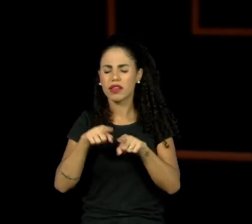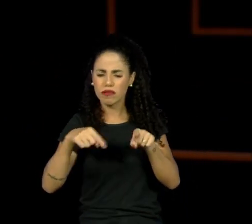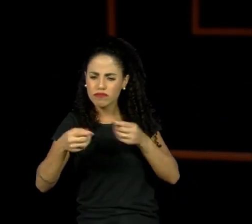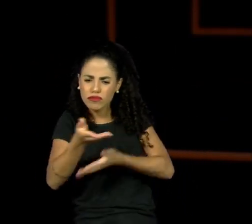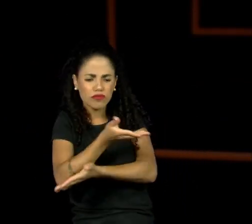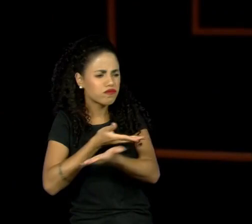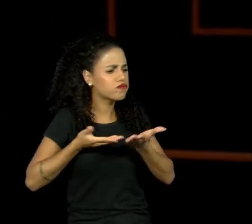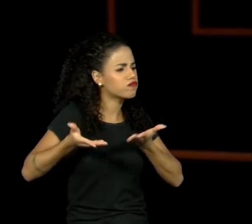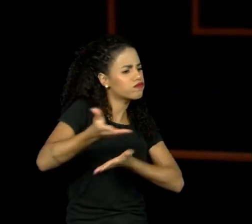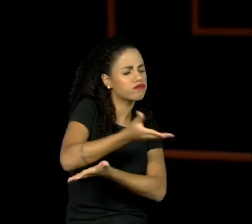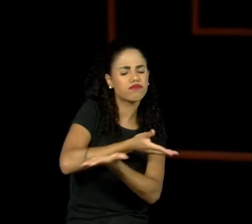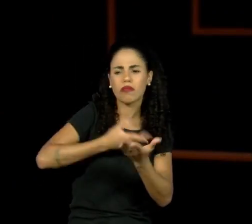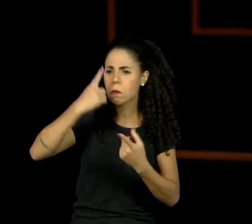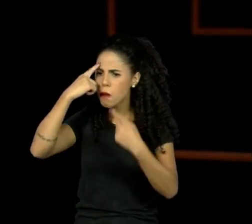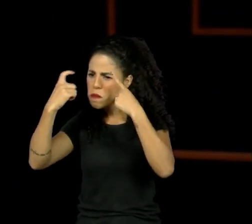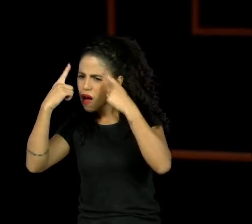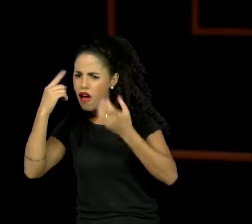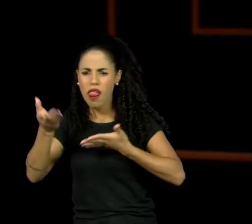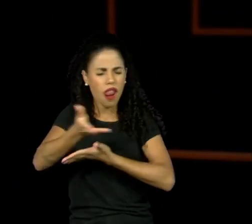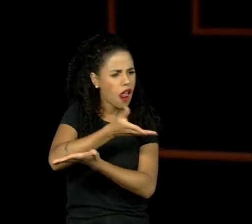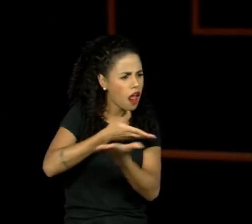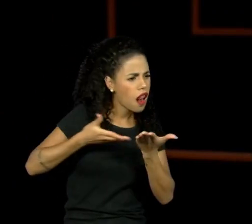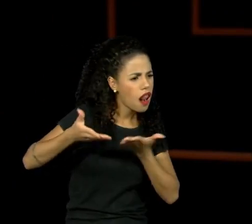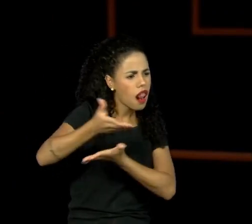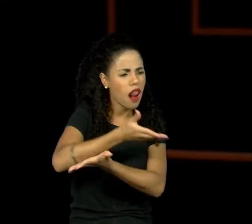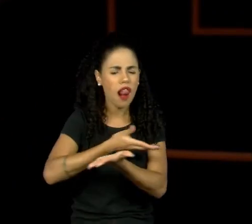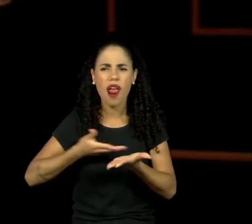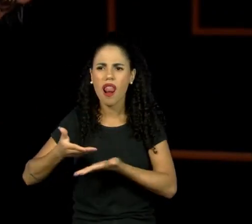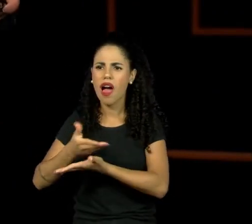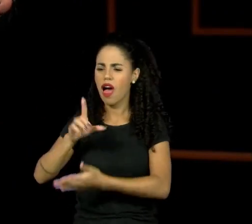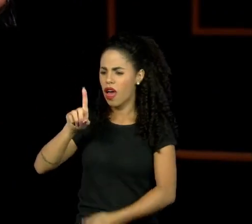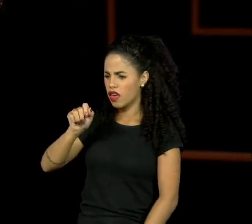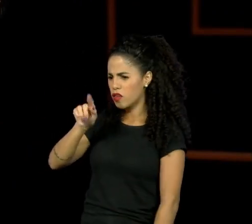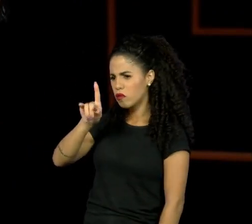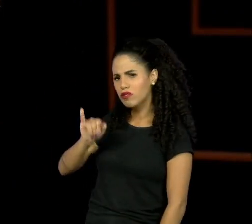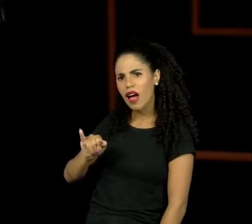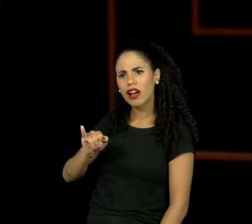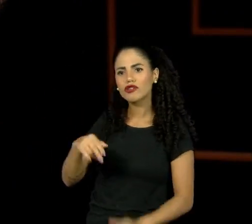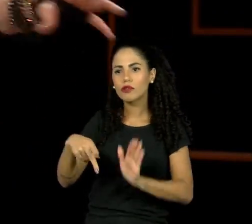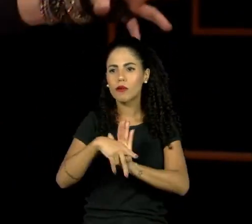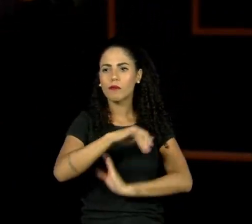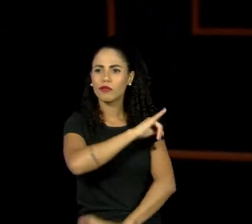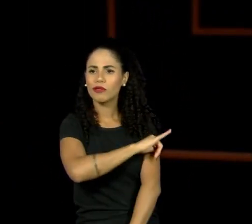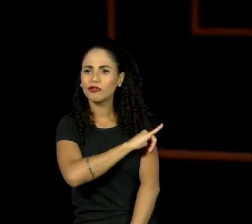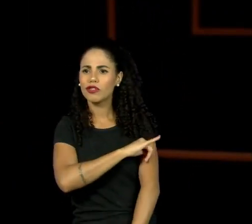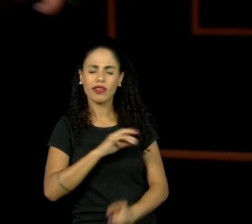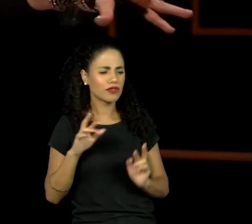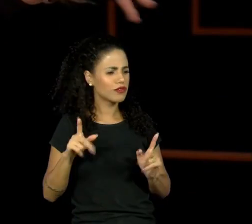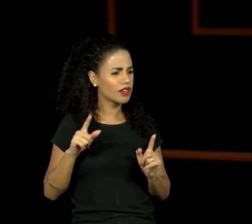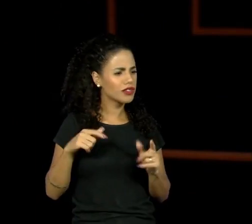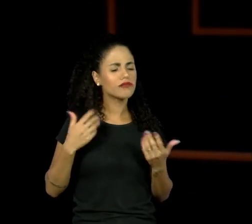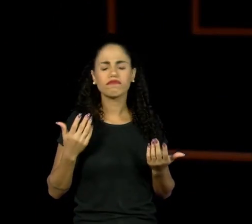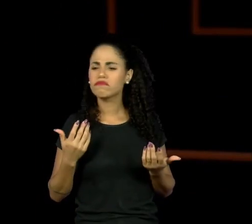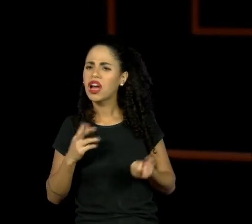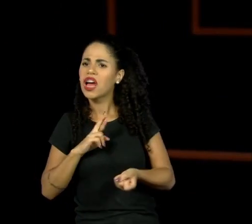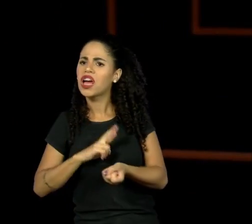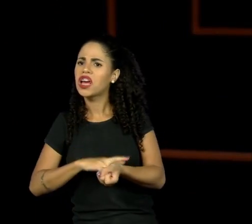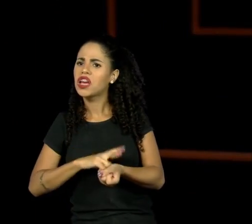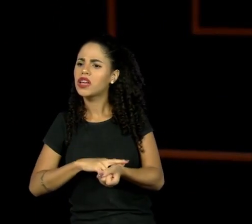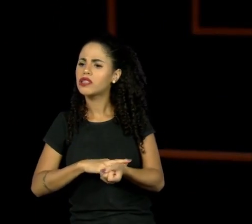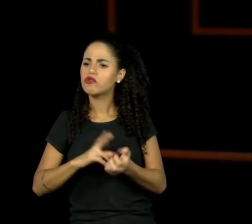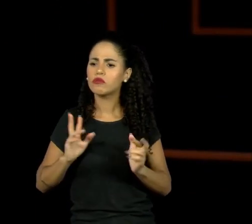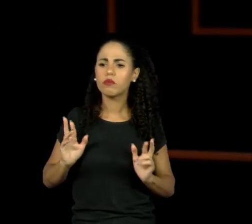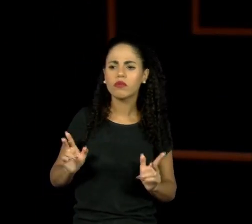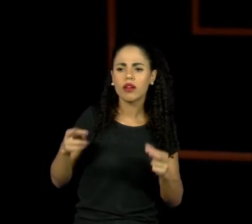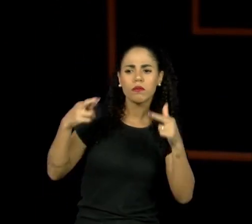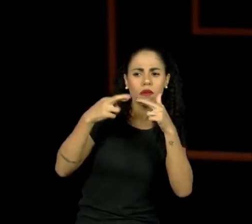Inês, e a mistura do Galvão, misturado com tudo. E aí entra o Dade, que era totalmente Ipanema. E aí começa todo mundo, aí começa, e